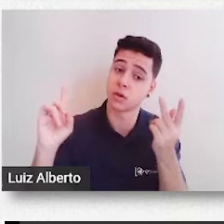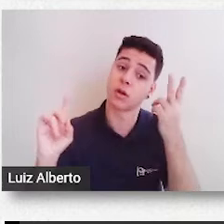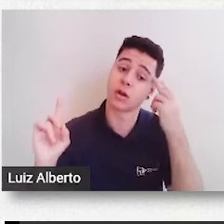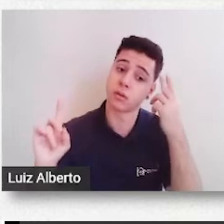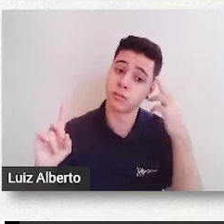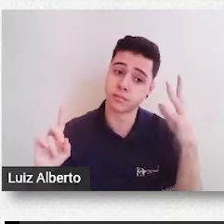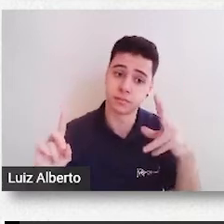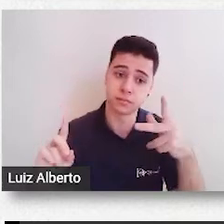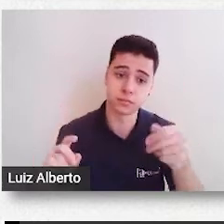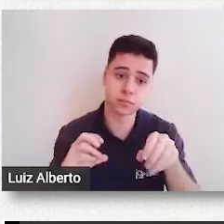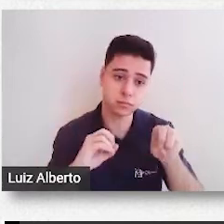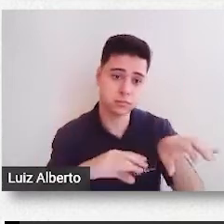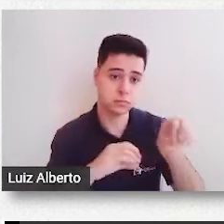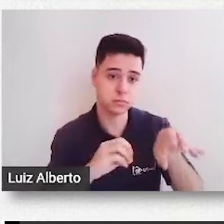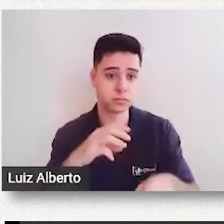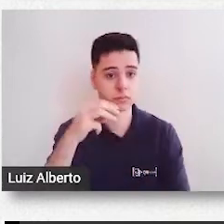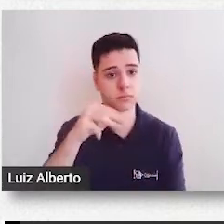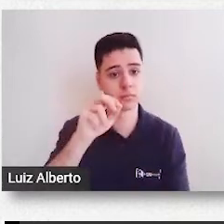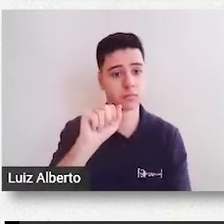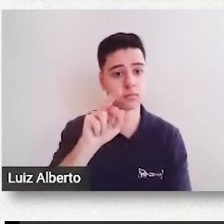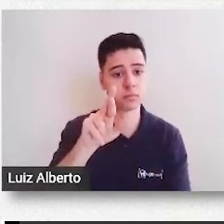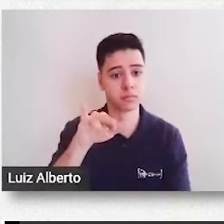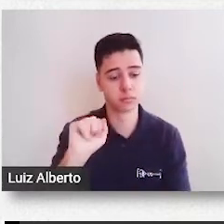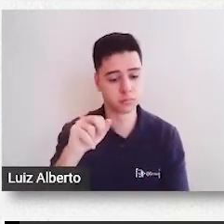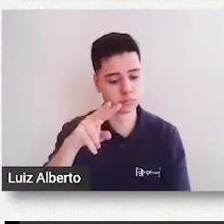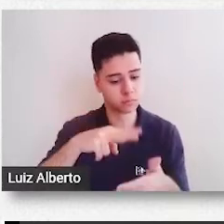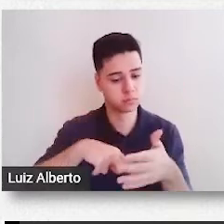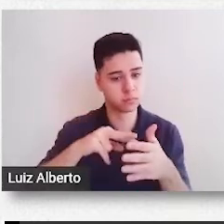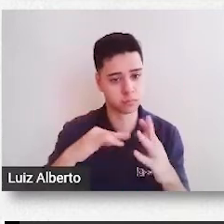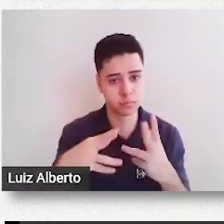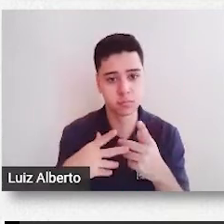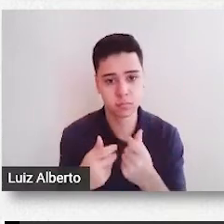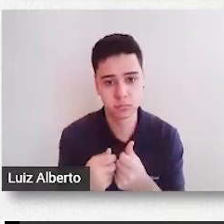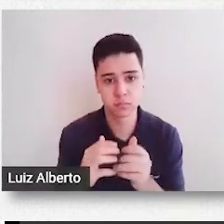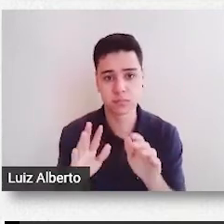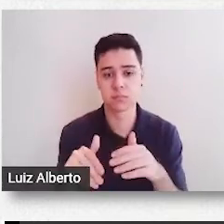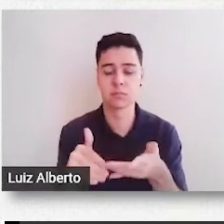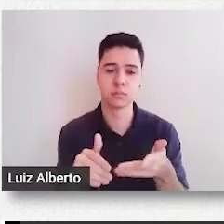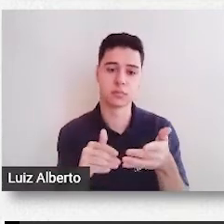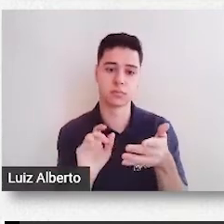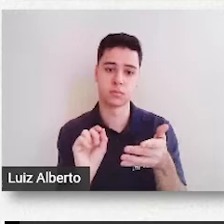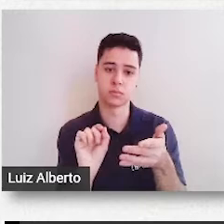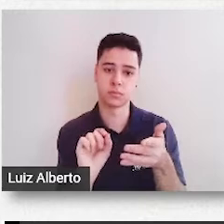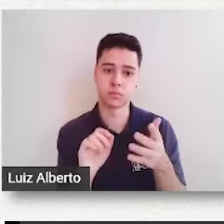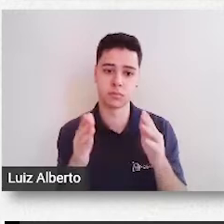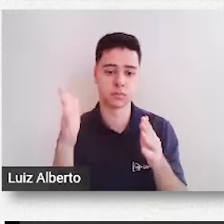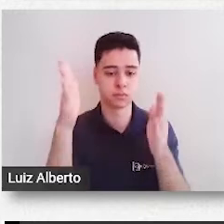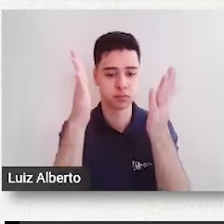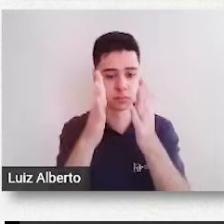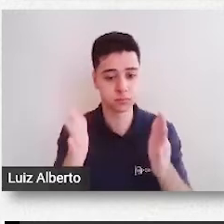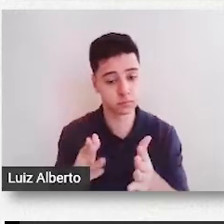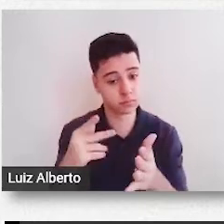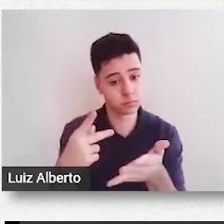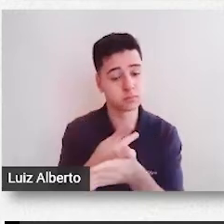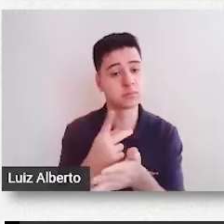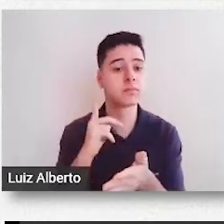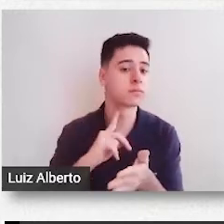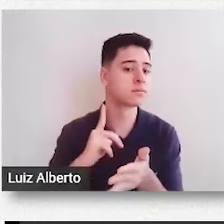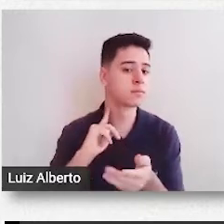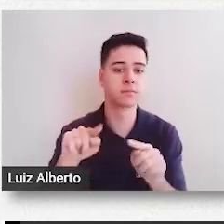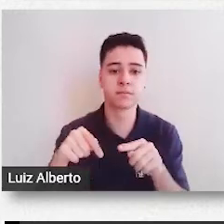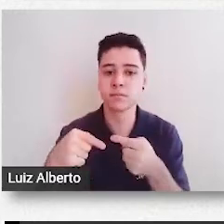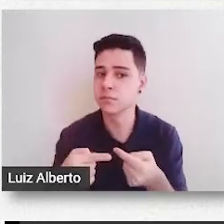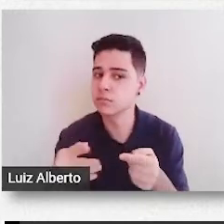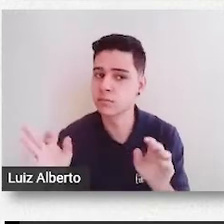Ana ensinando Maria a ler as escrituras sagradas. Então, essa é uma iconografia muito recorrente em Minas, mas não é a mais